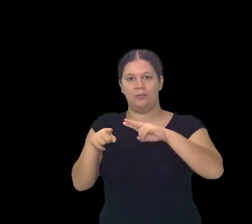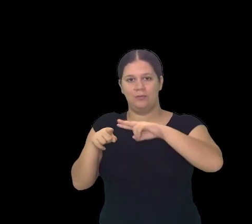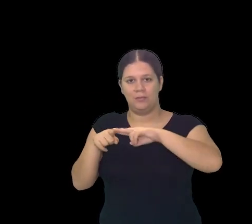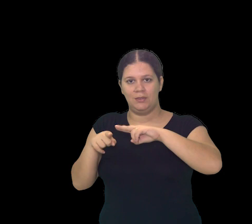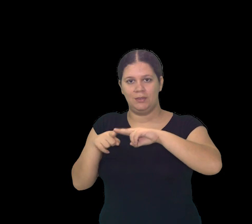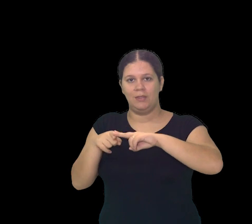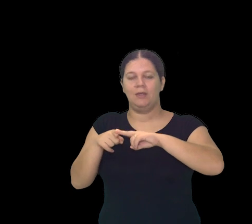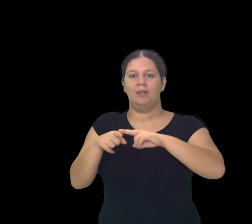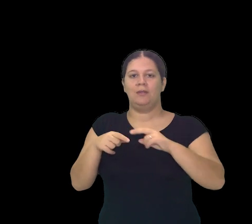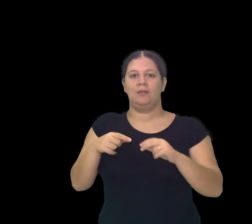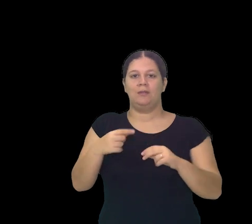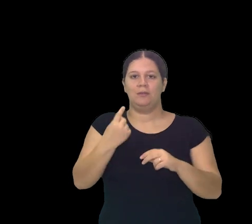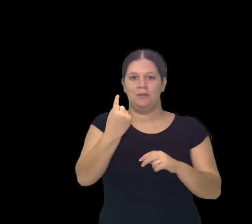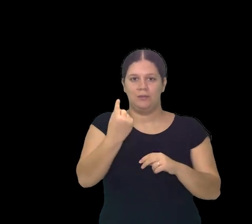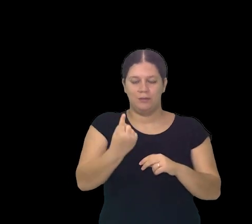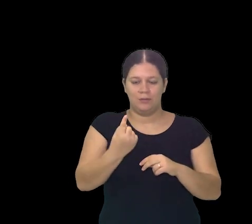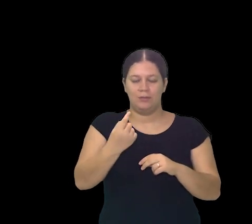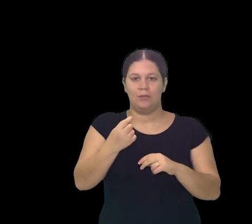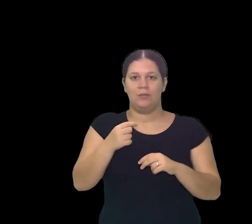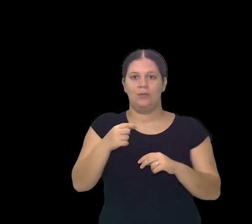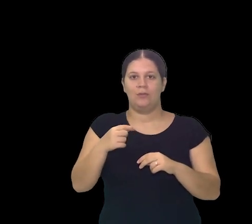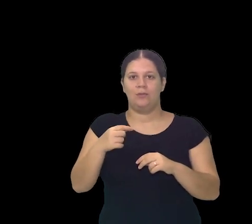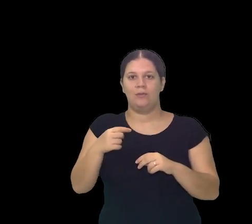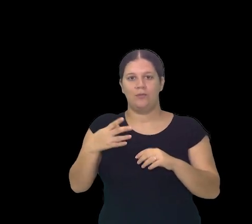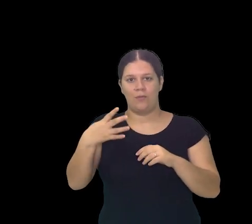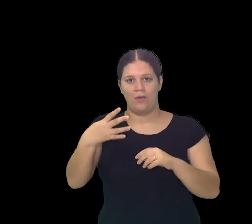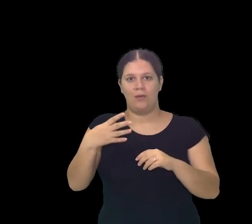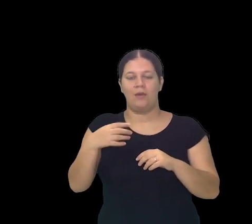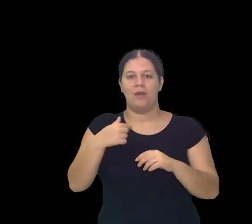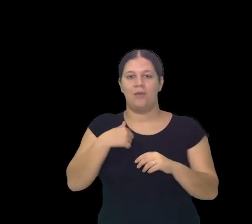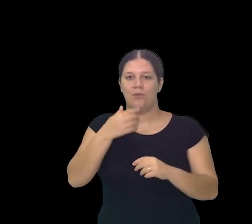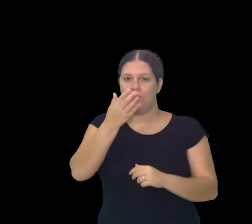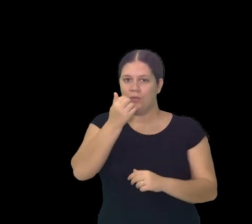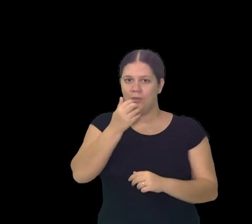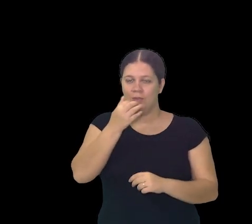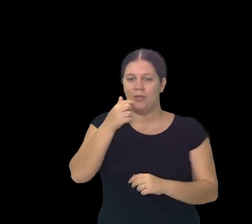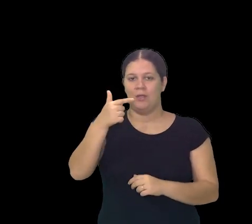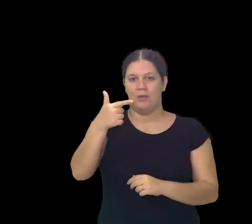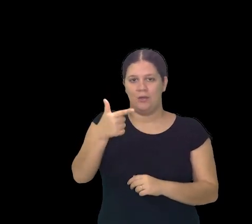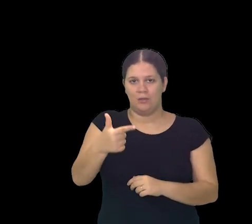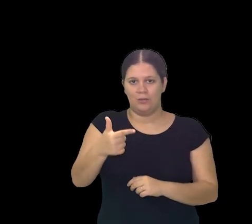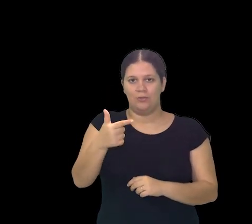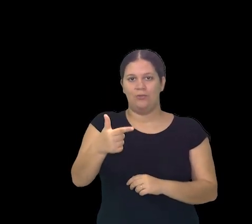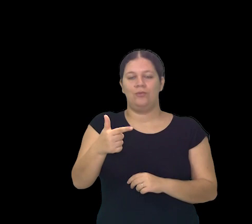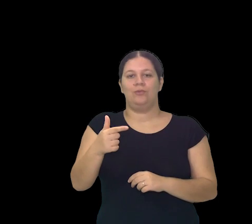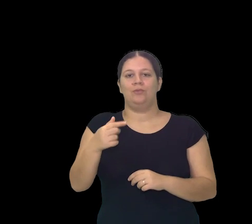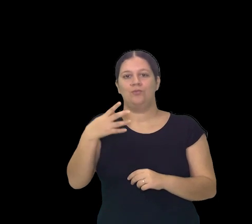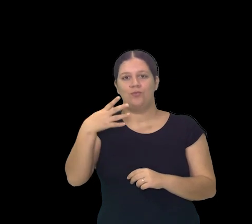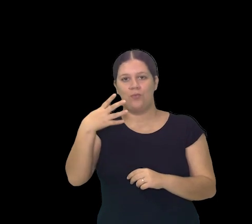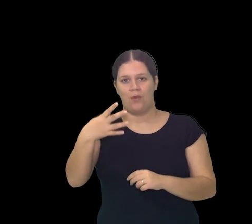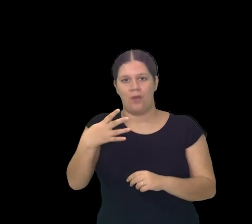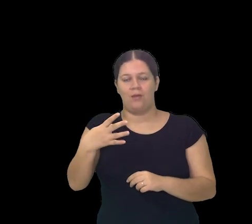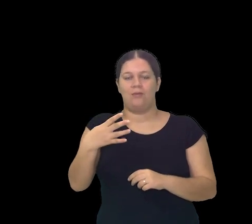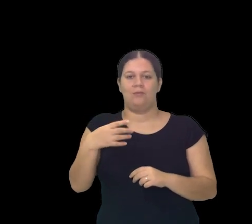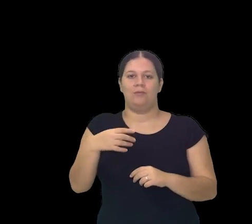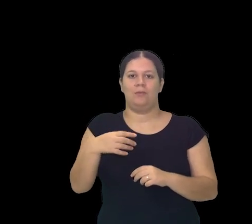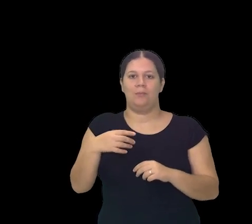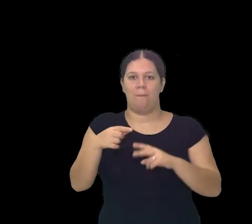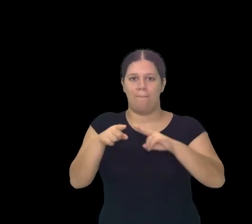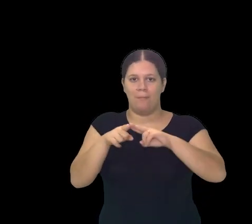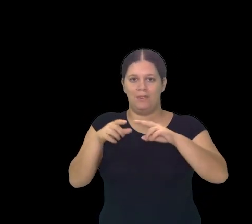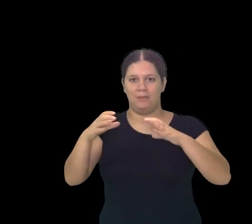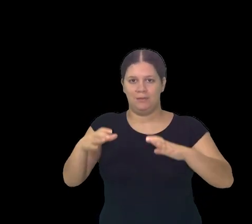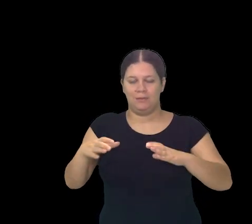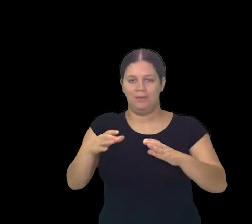dos 4 no lugar de um pedaço dos 2. Simplesmente comi 2 dos 4 pedaços. Estou